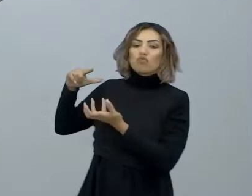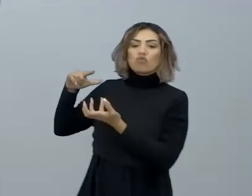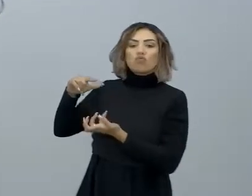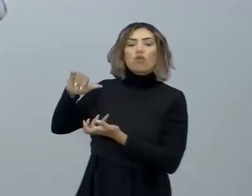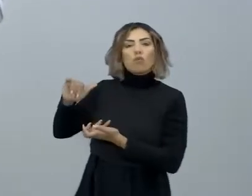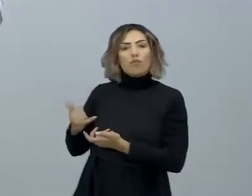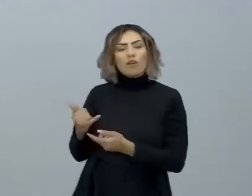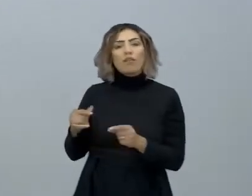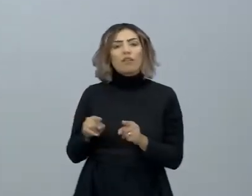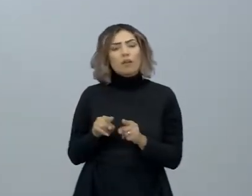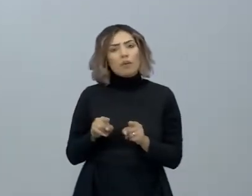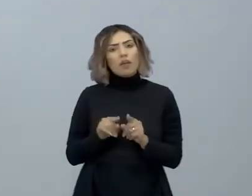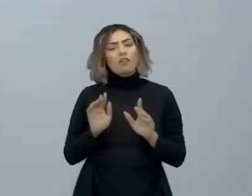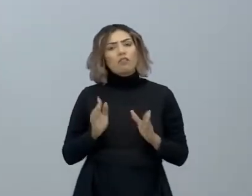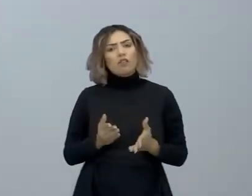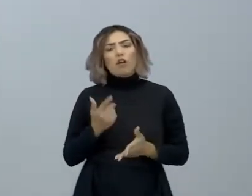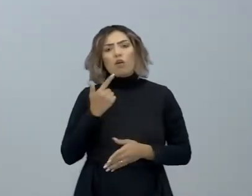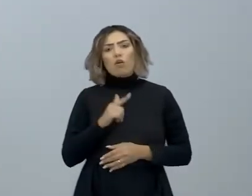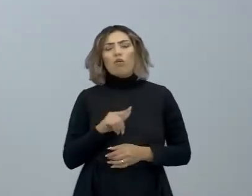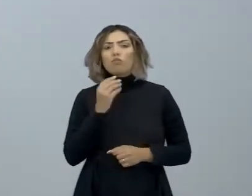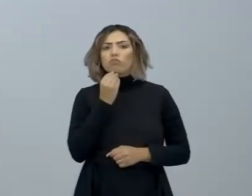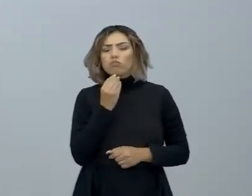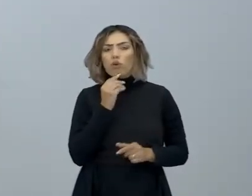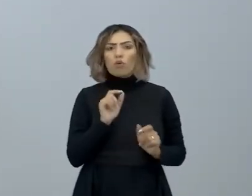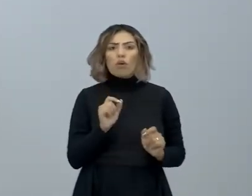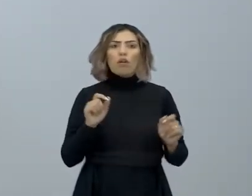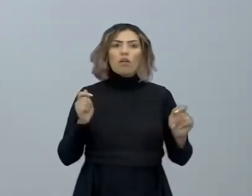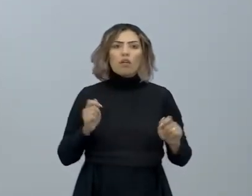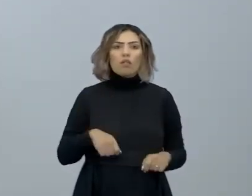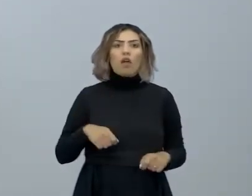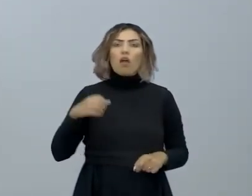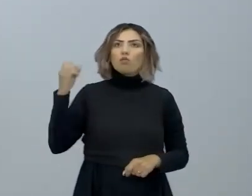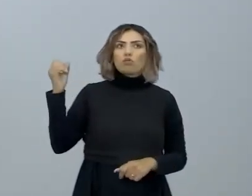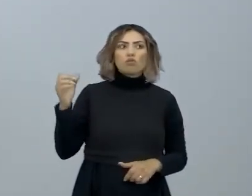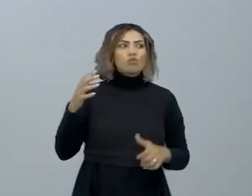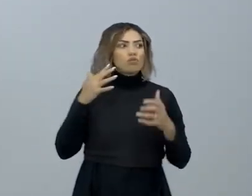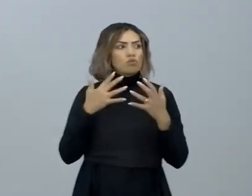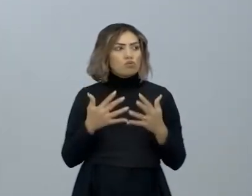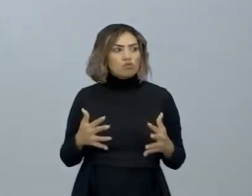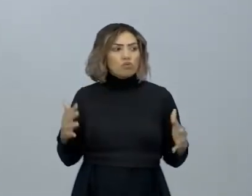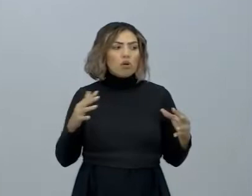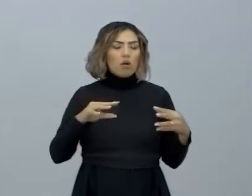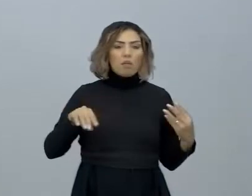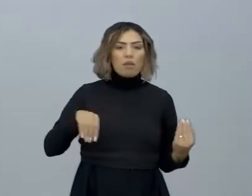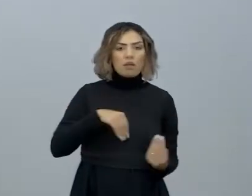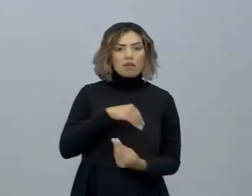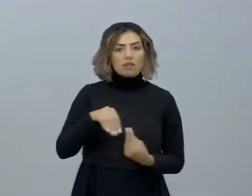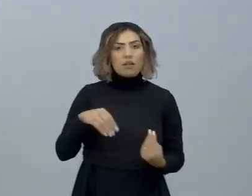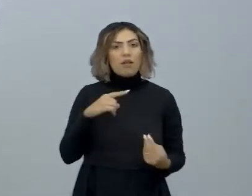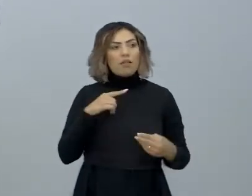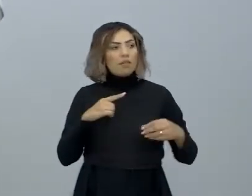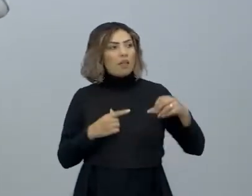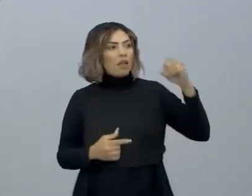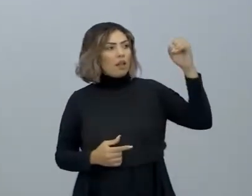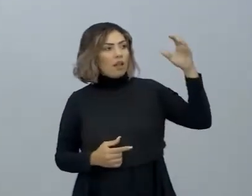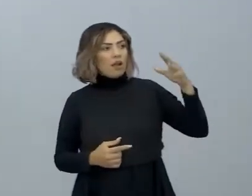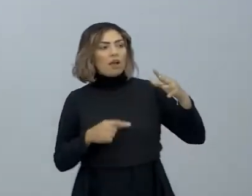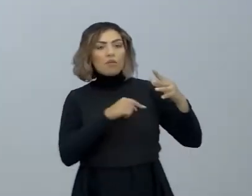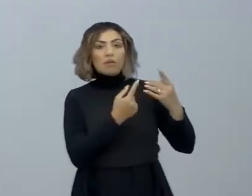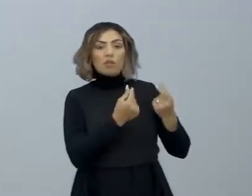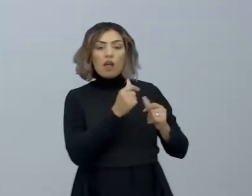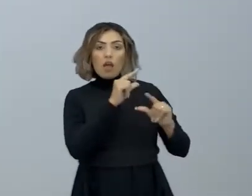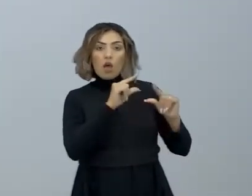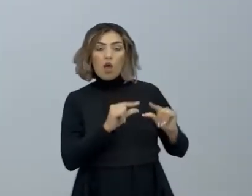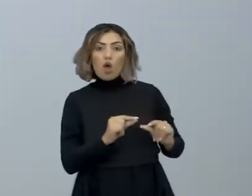tivemos a opção aí de fazer uma iluminação mista, tanto com lâmpadas que economizam, como o professor Eveline falou